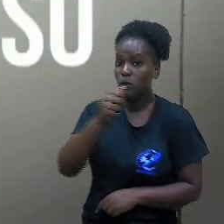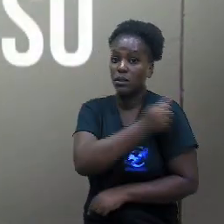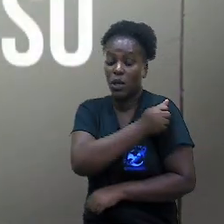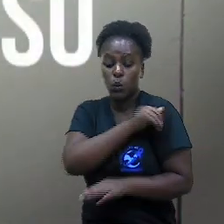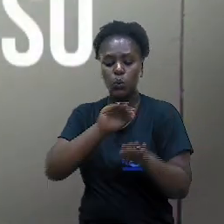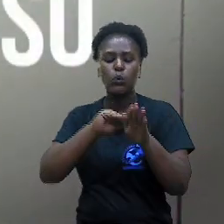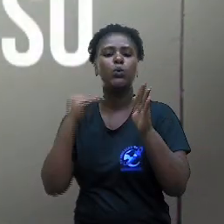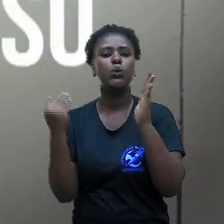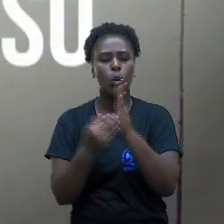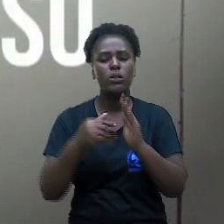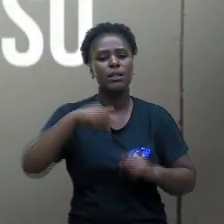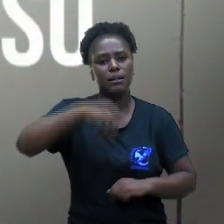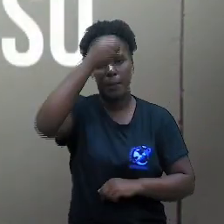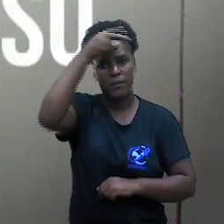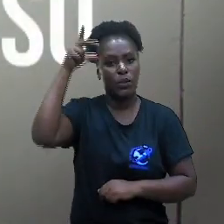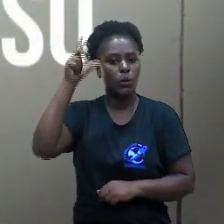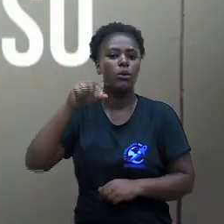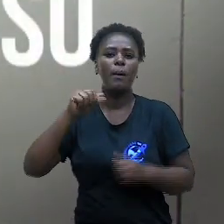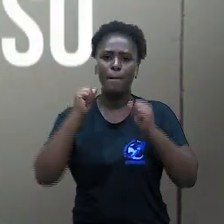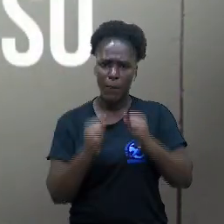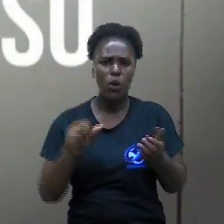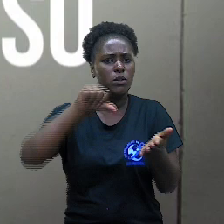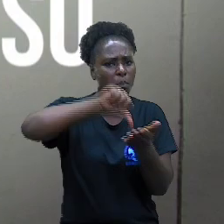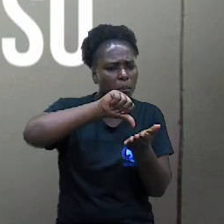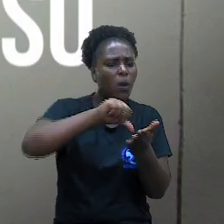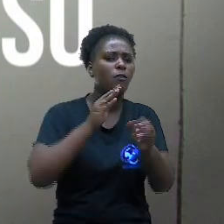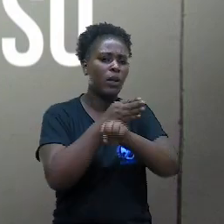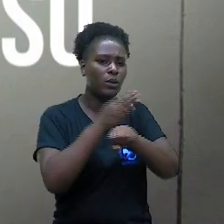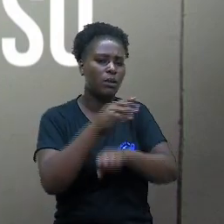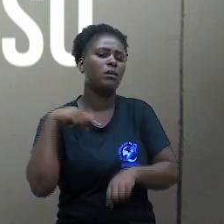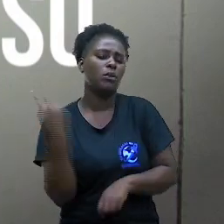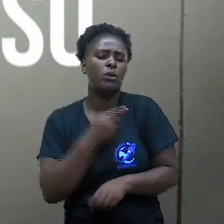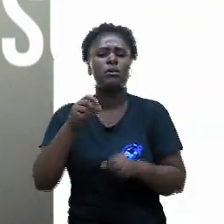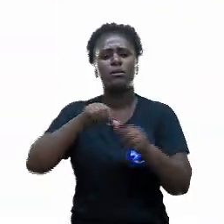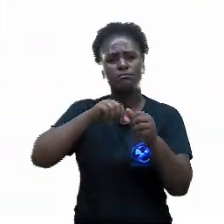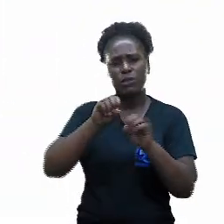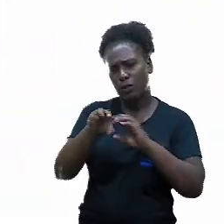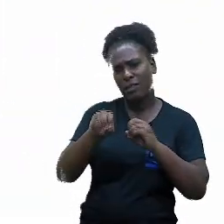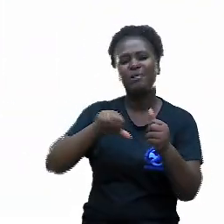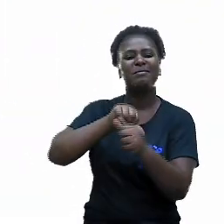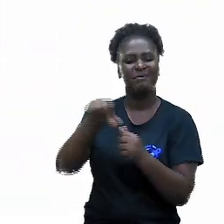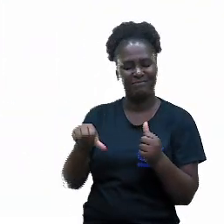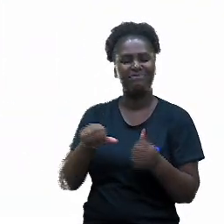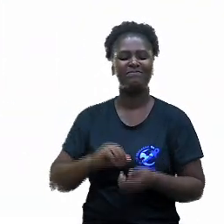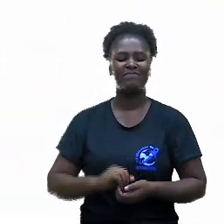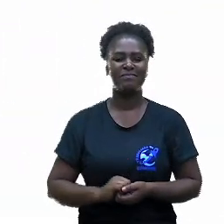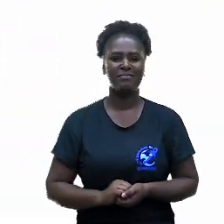Municipal de Valadares têm acesso ao polo. Isso porque nós somos a educação que transforma.